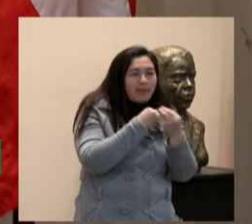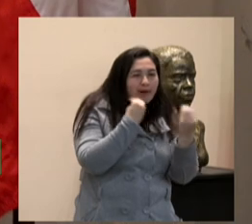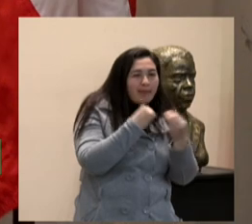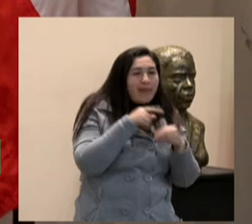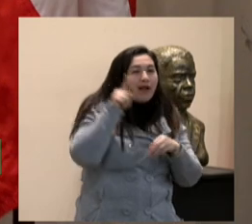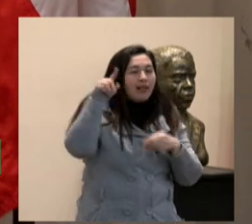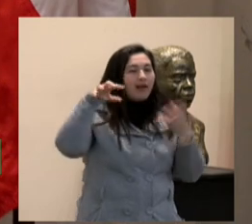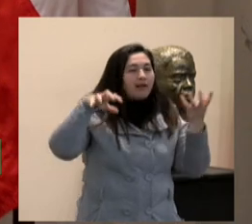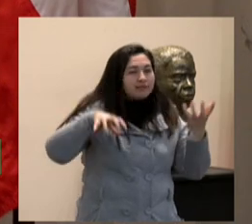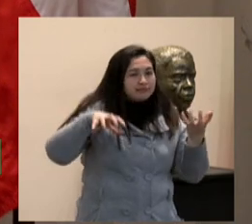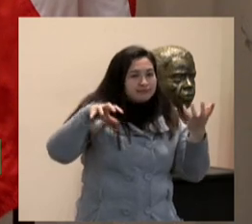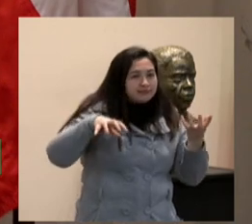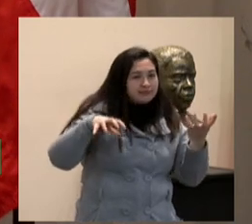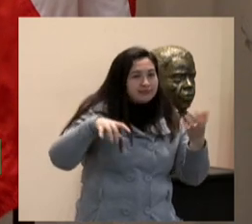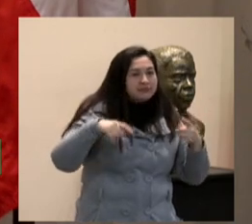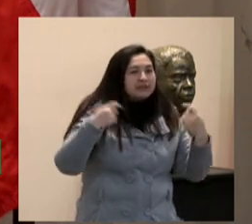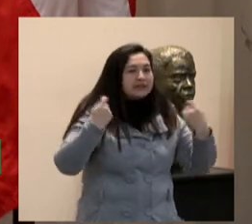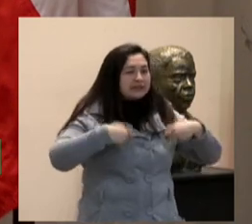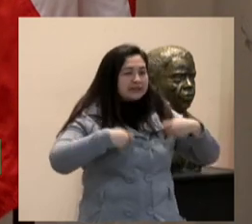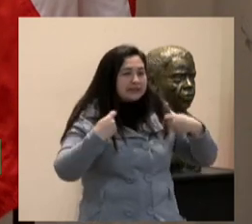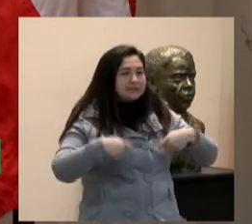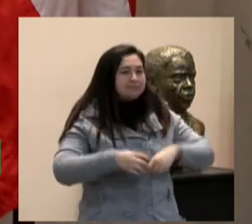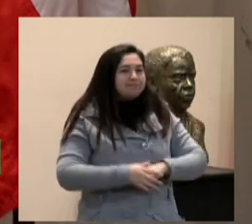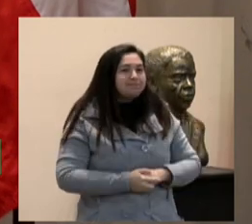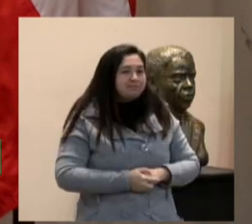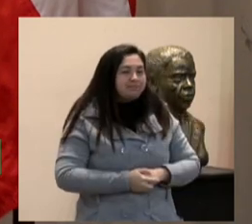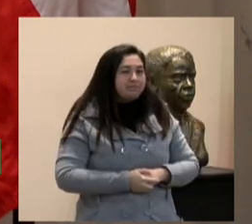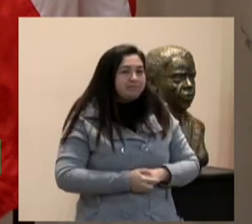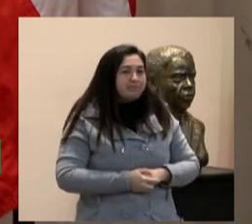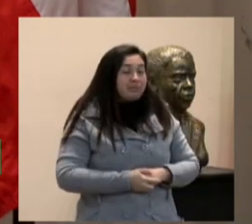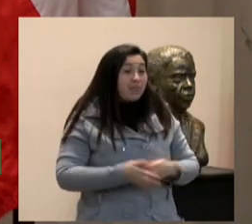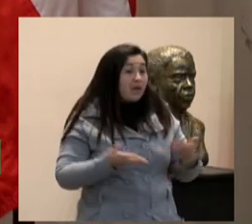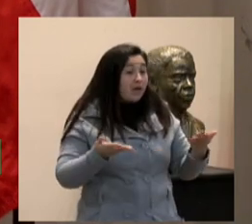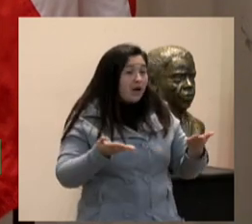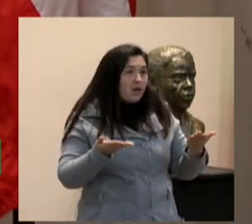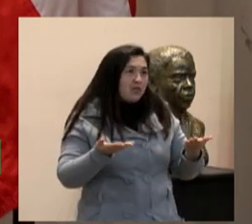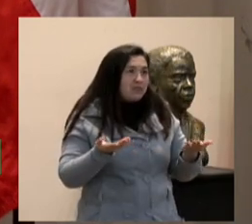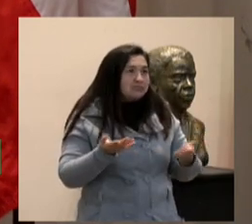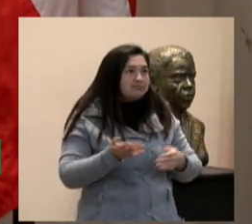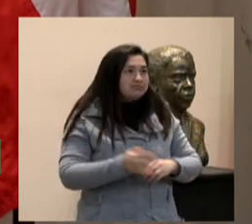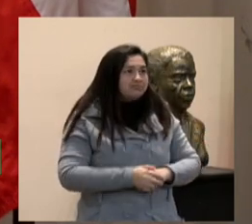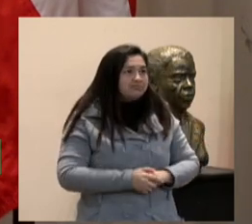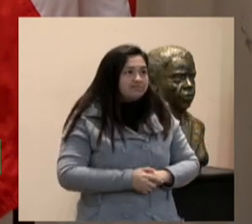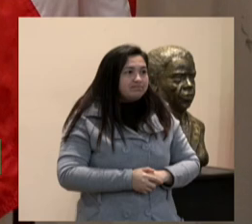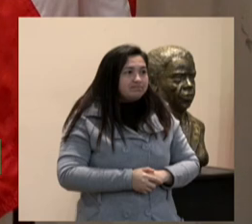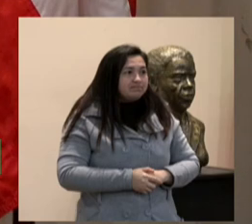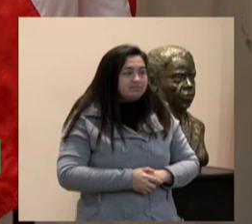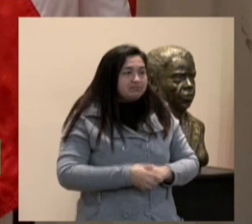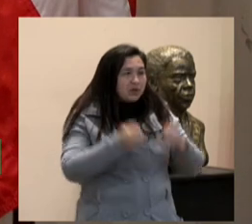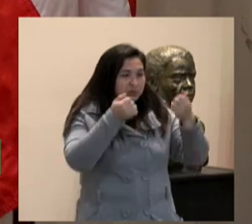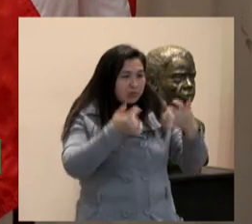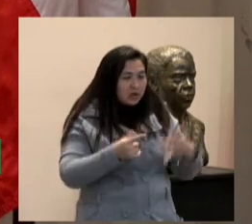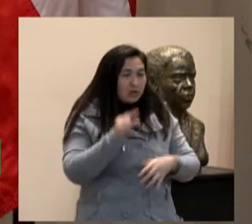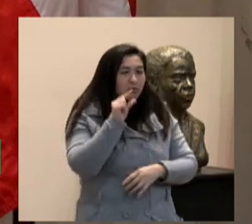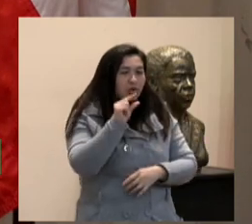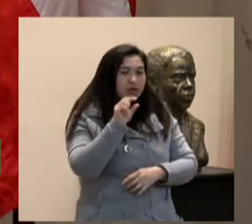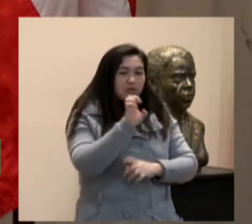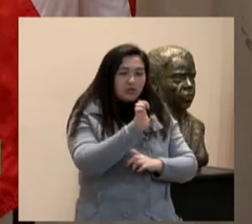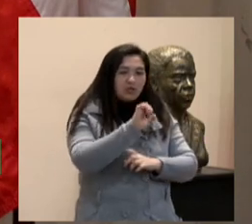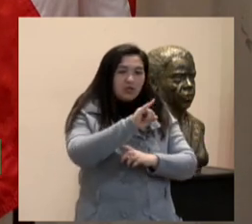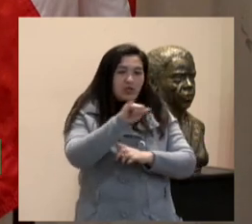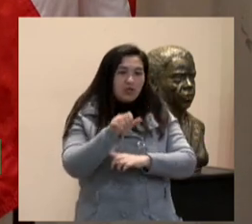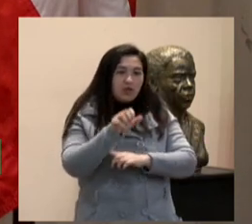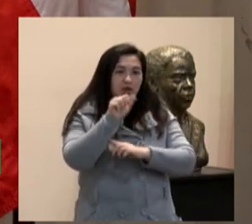Nacional, seja, no caso do que eu vou falar aqui, que é a EJA,